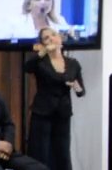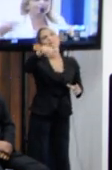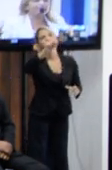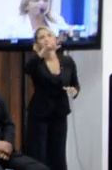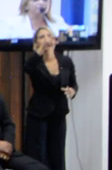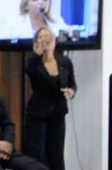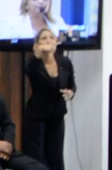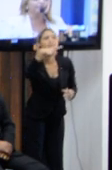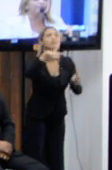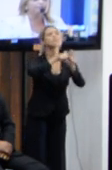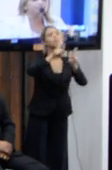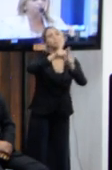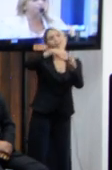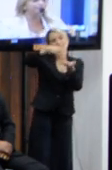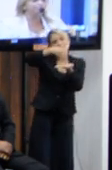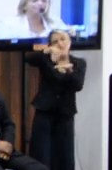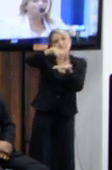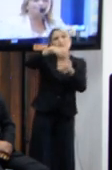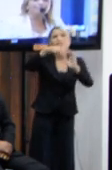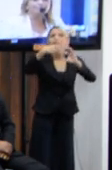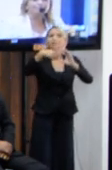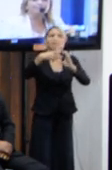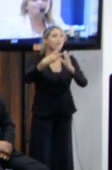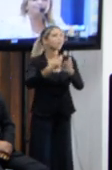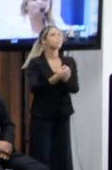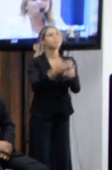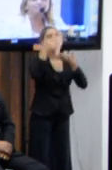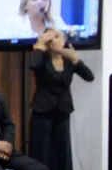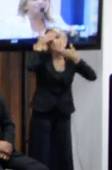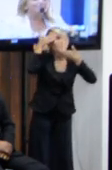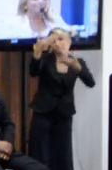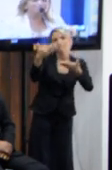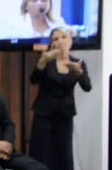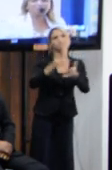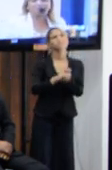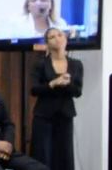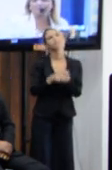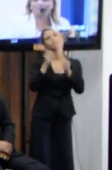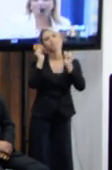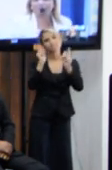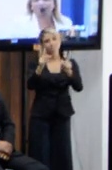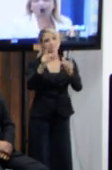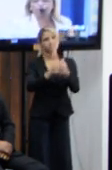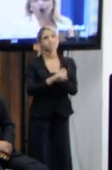a secretaria também, a gente não consegue fazer nada aqui nessa casa. E é isso. Quero